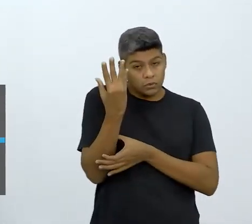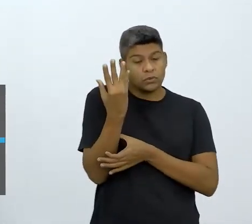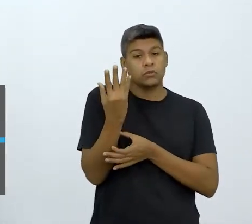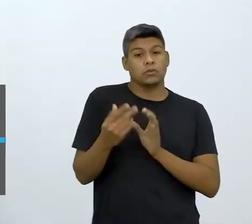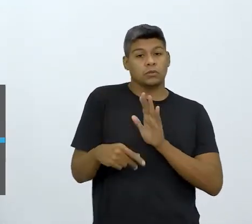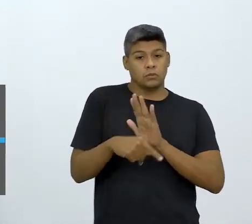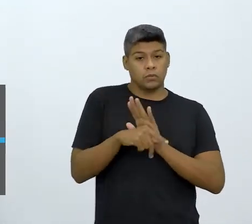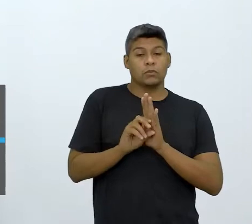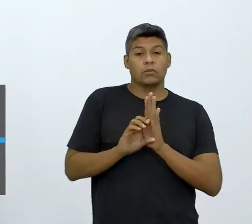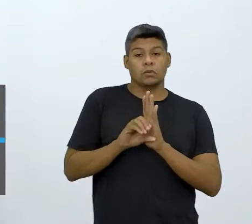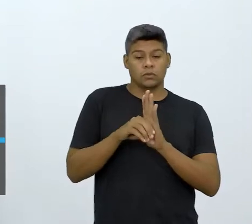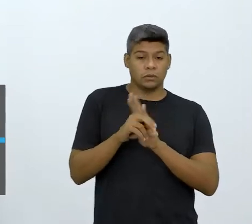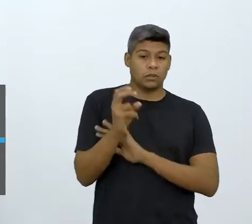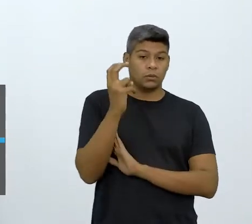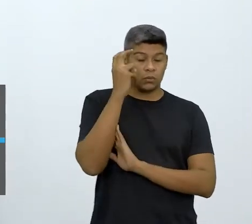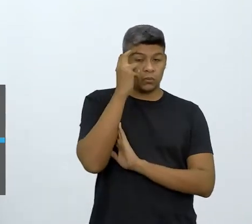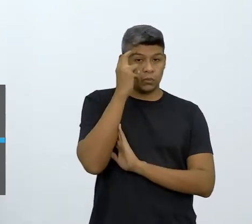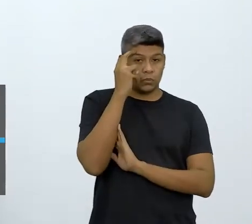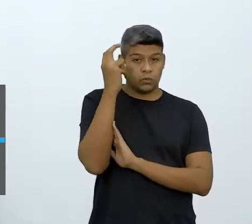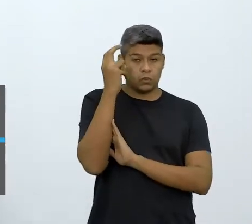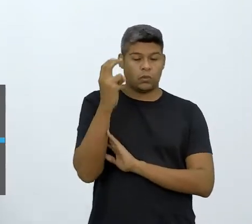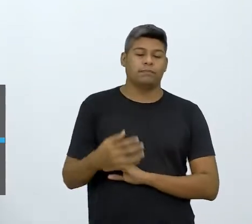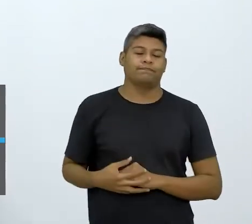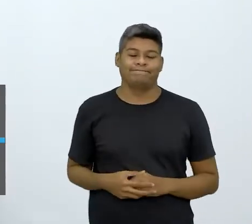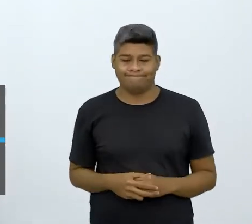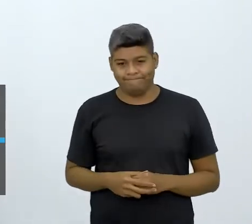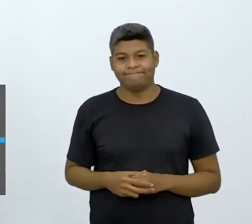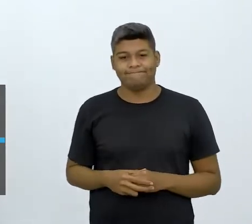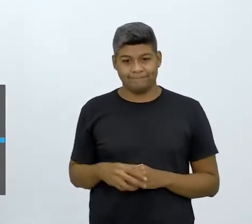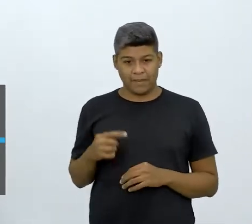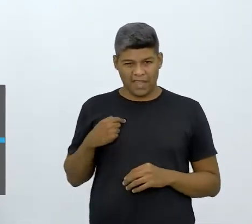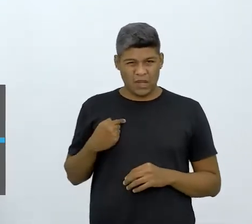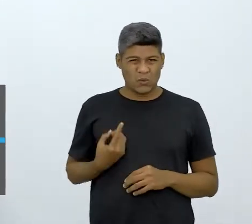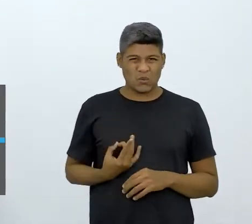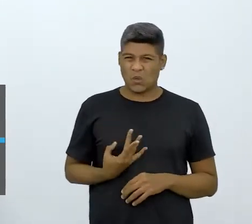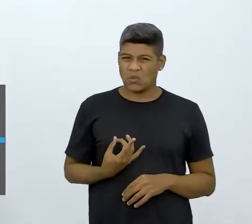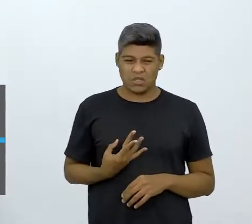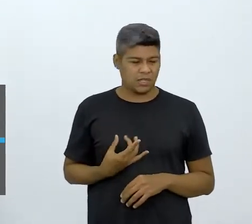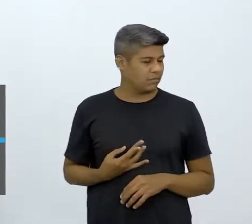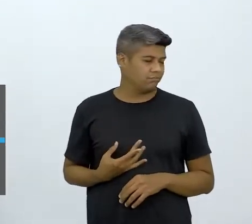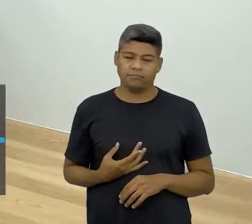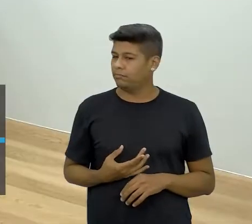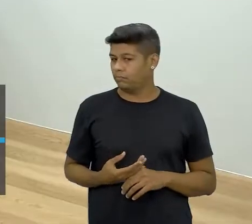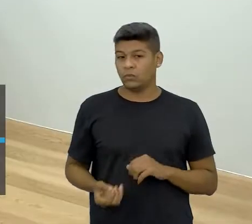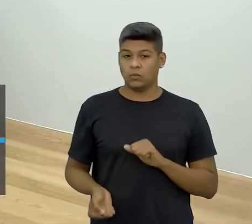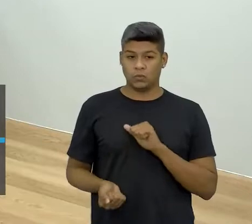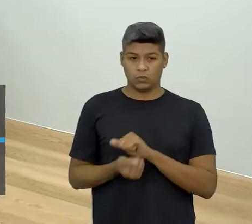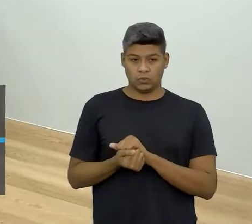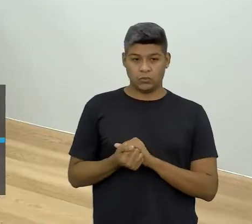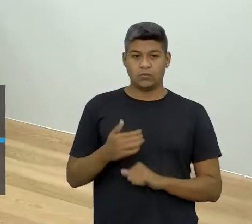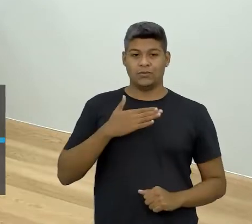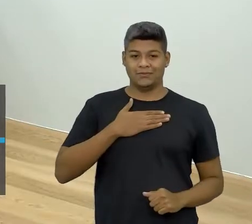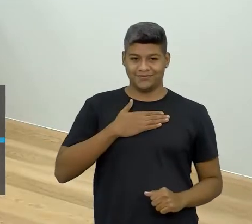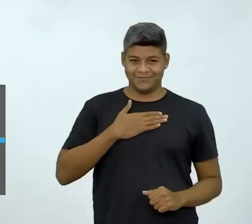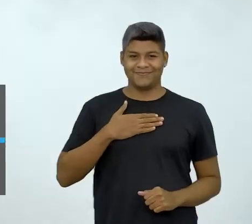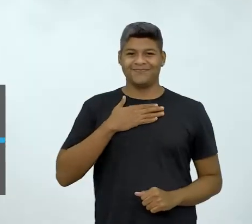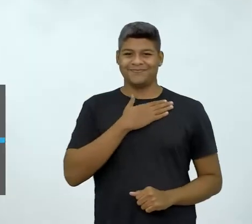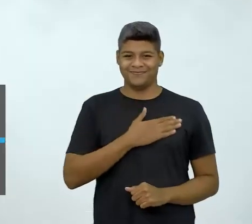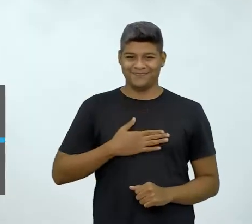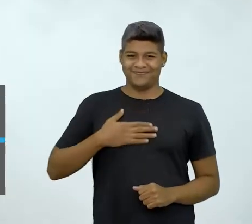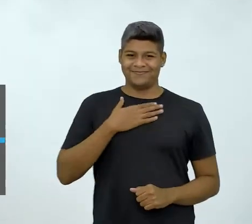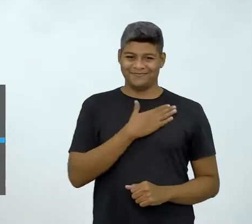conceito científico de cultura. Mas, como vocês sabem, eu nunca venho sozinha. Aqui ao meu lado a querida, a